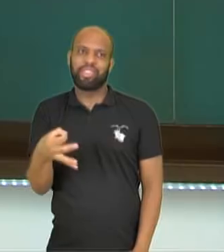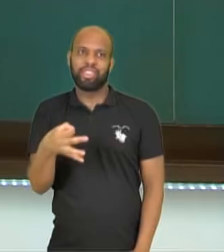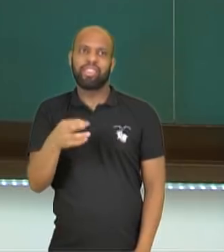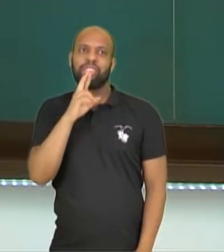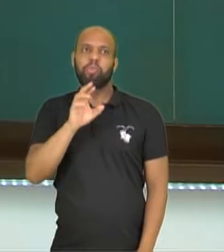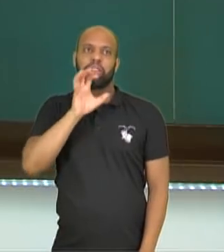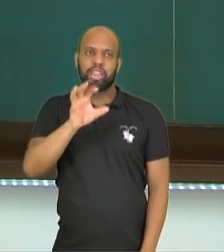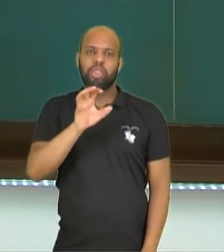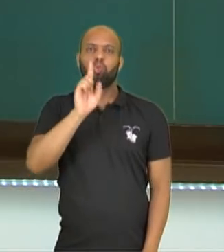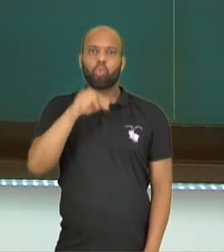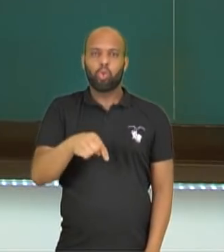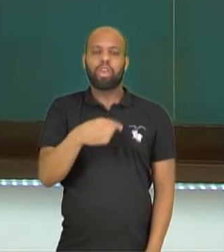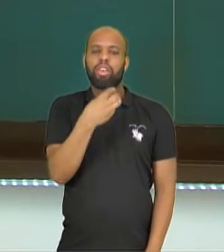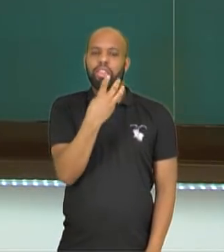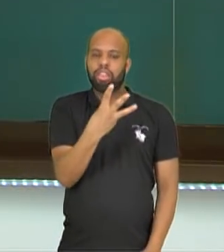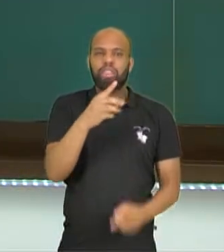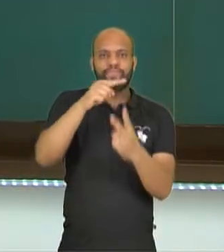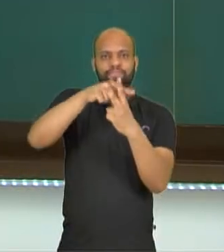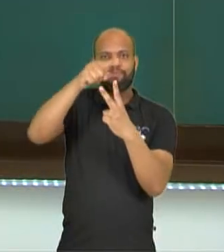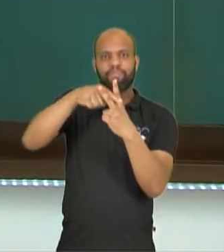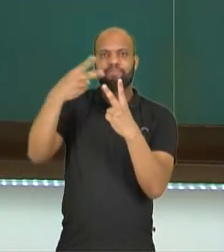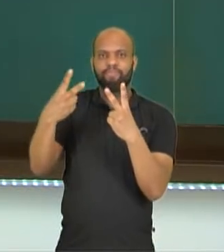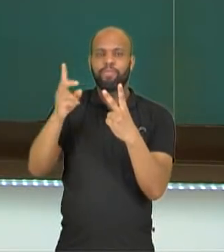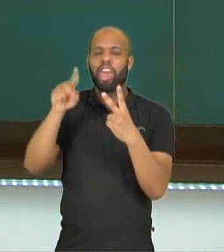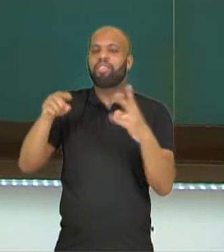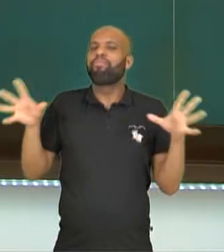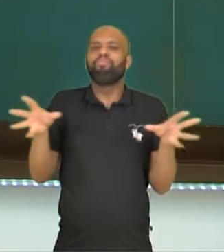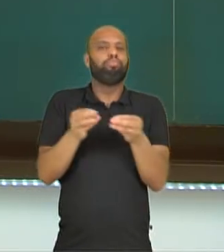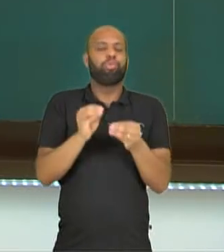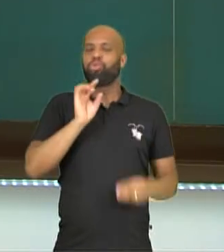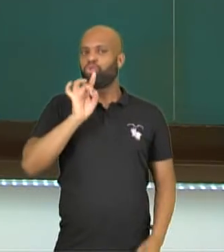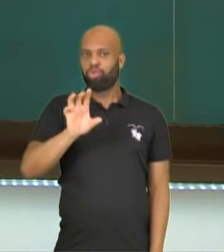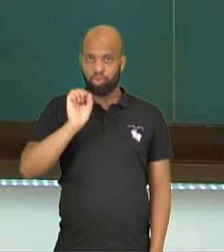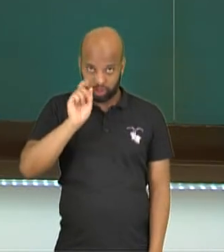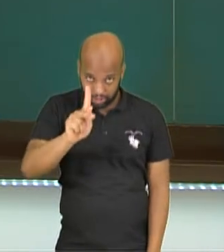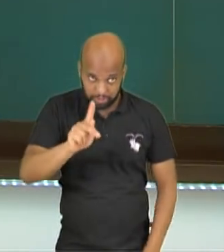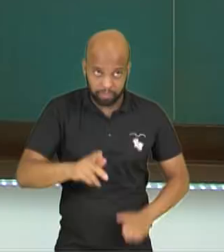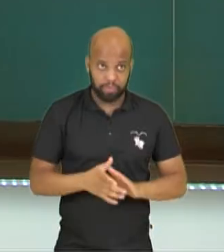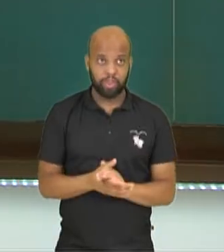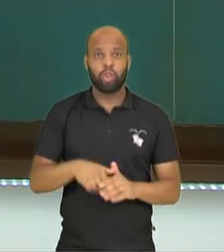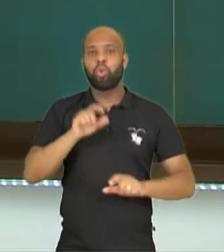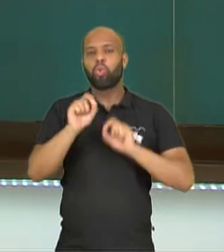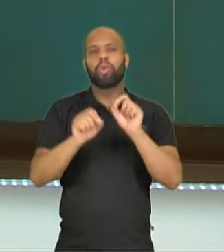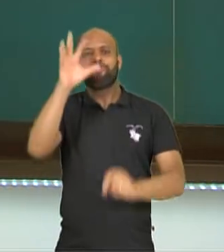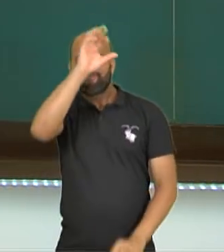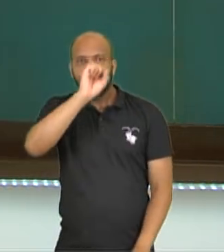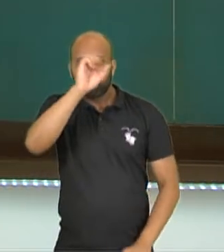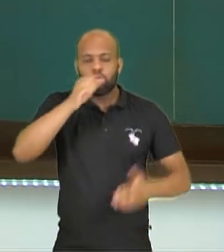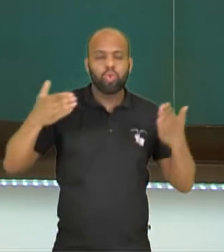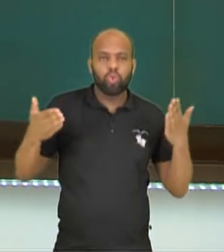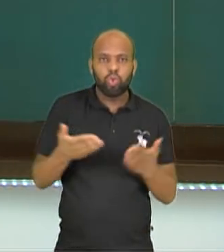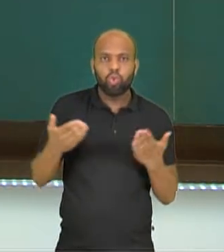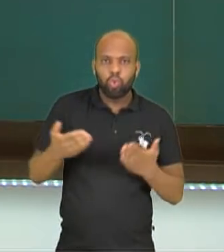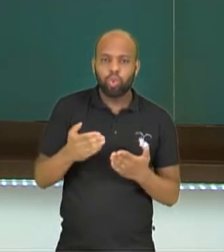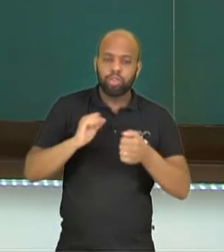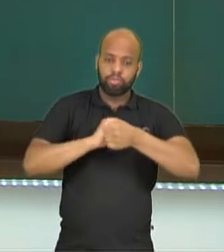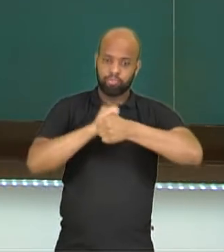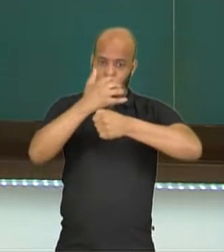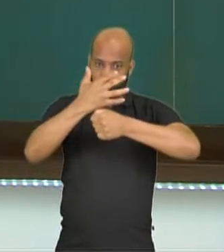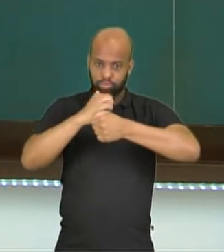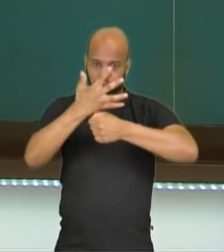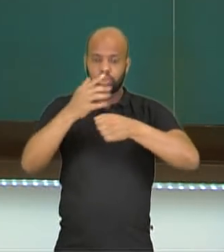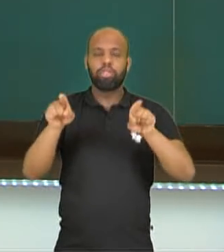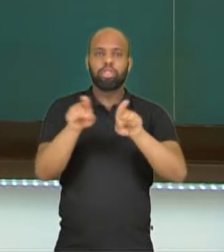raiz de 2. Você consegue dar uma diminuída no número, uma enxugada. Ok? Então, o que nós trabalhamos hoje? A questão da potenciação e